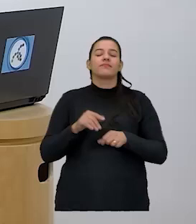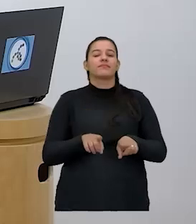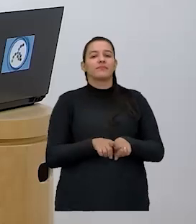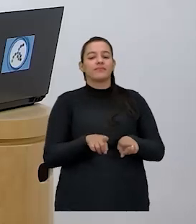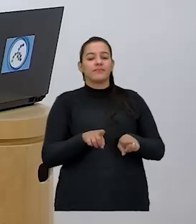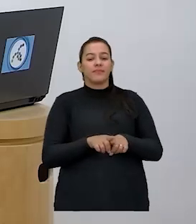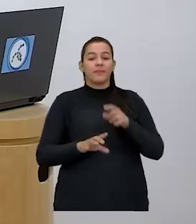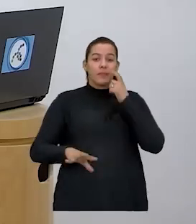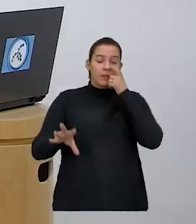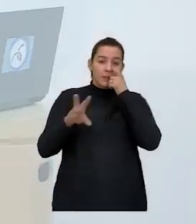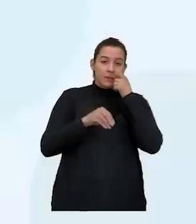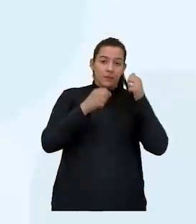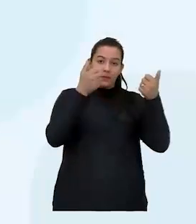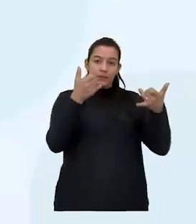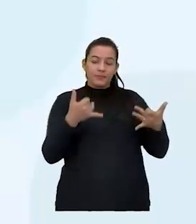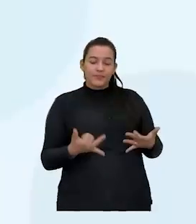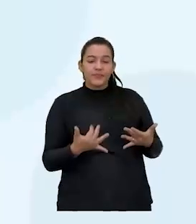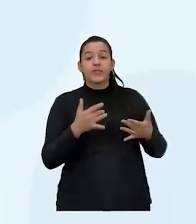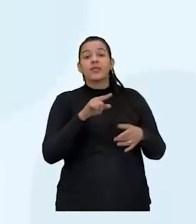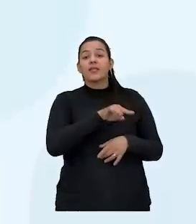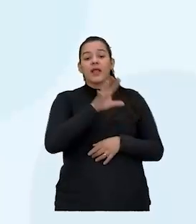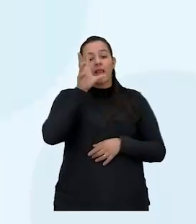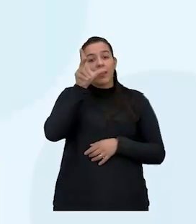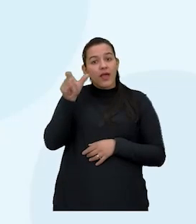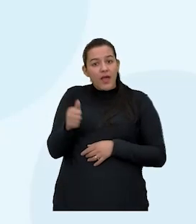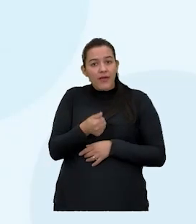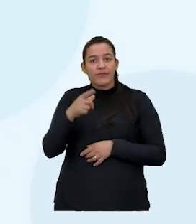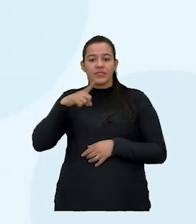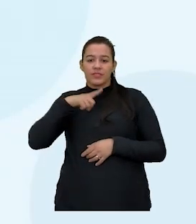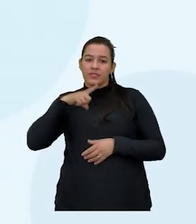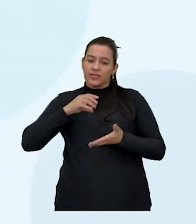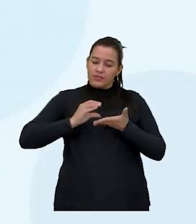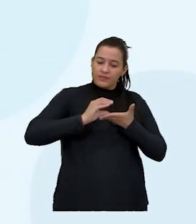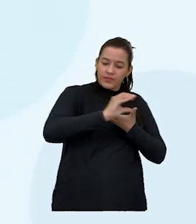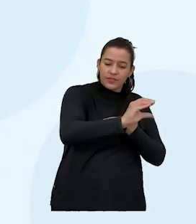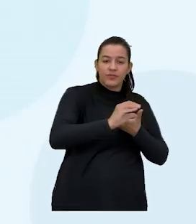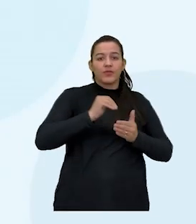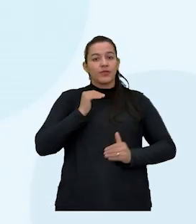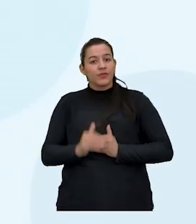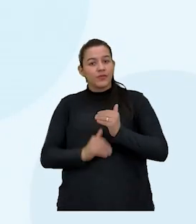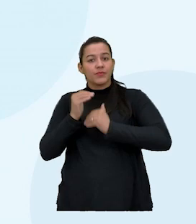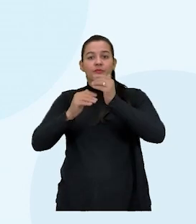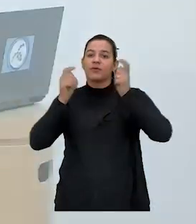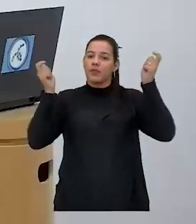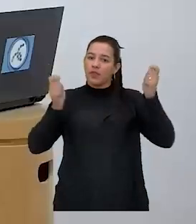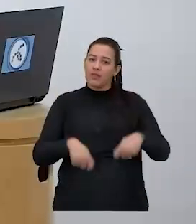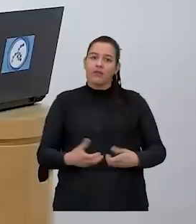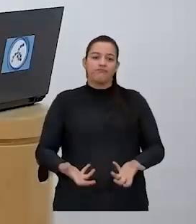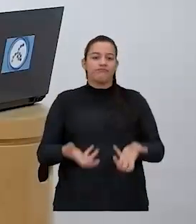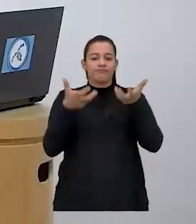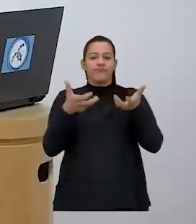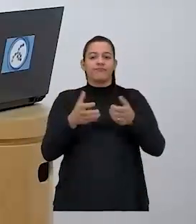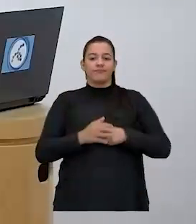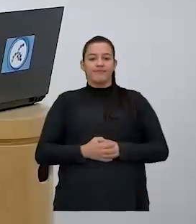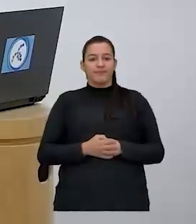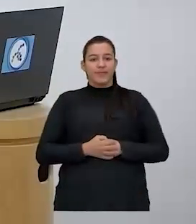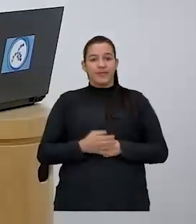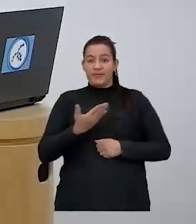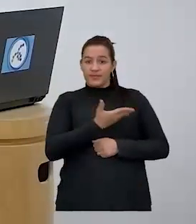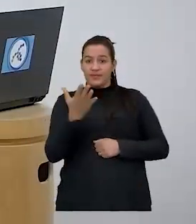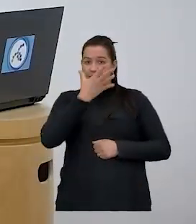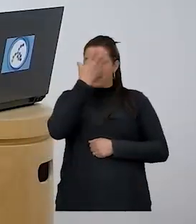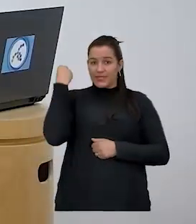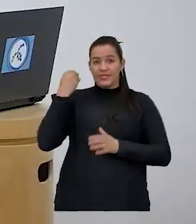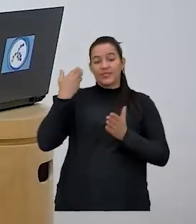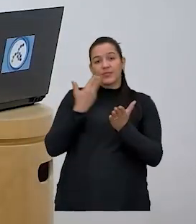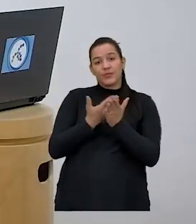foi legal o vídeo que mostra que na África, tendo investimento, desenvolvimento, pode-se ter potencial, certo, pessoal? Não esqueçam aí de